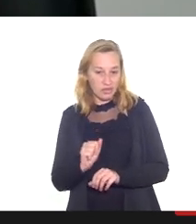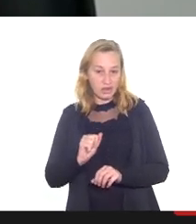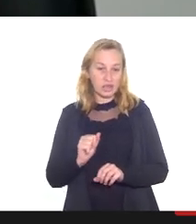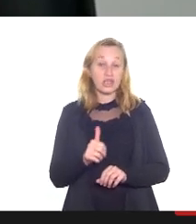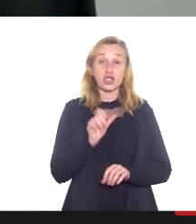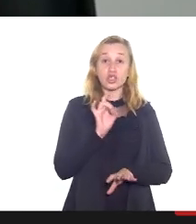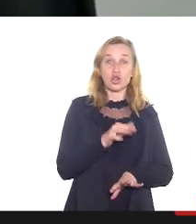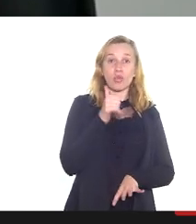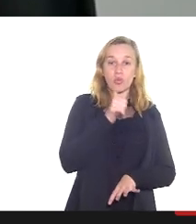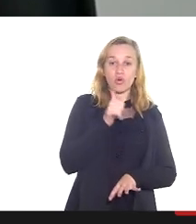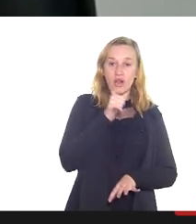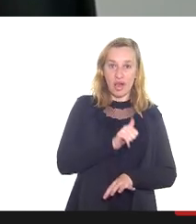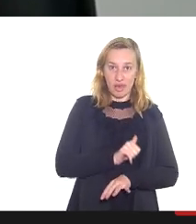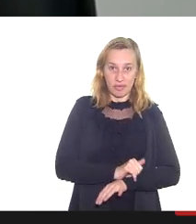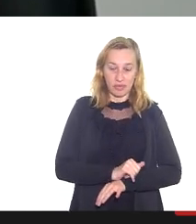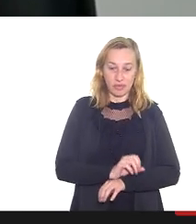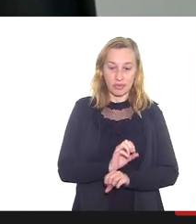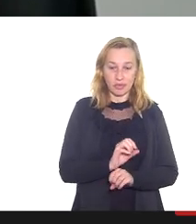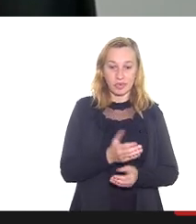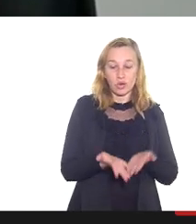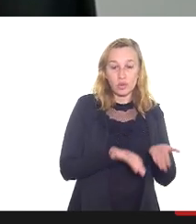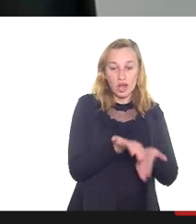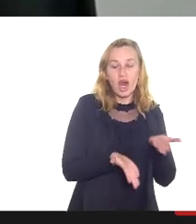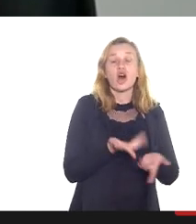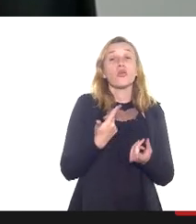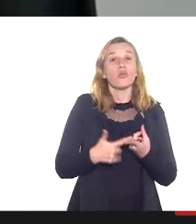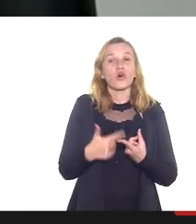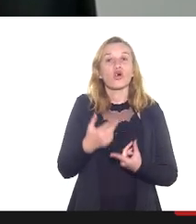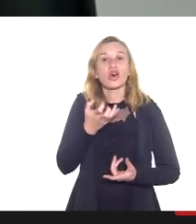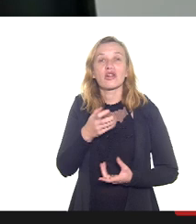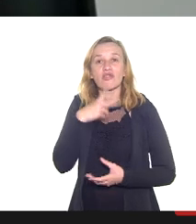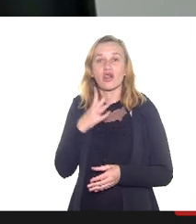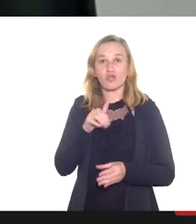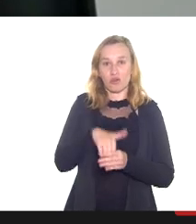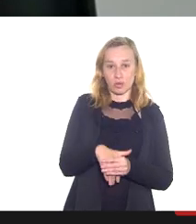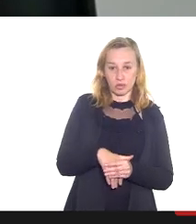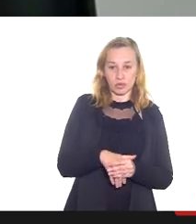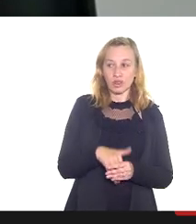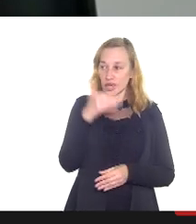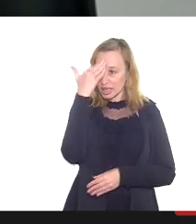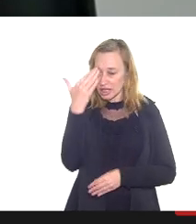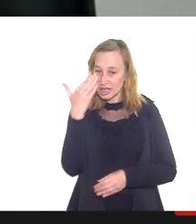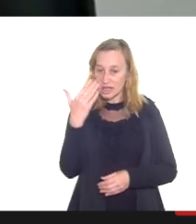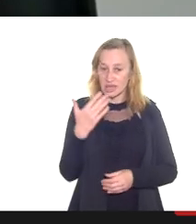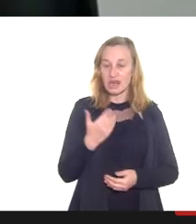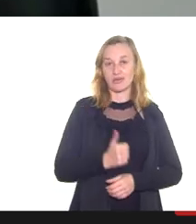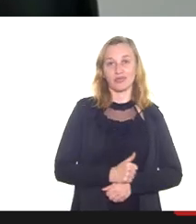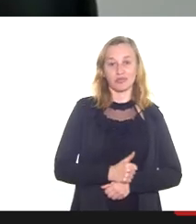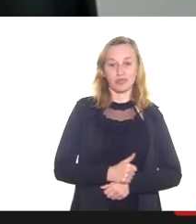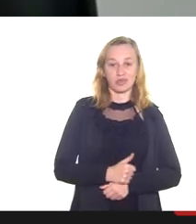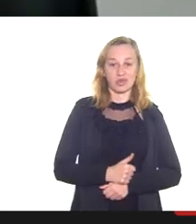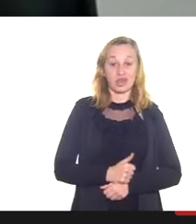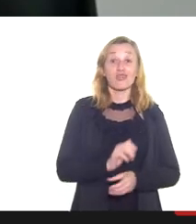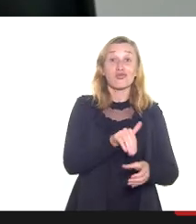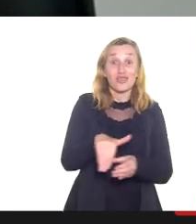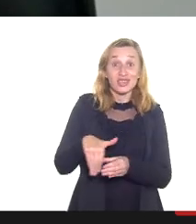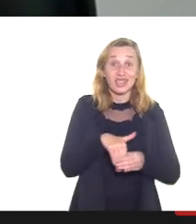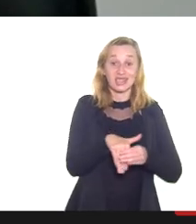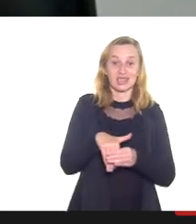femininos. Porque eu quero declarar meu voto e agradecer muito a